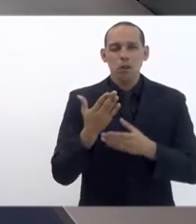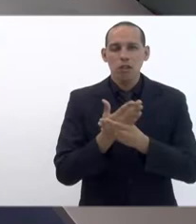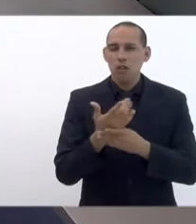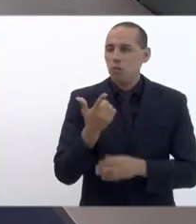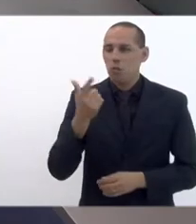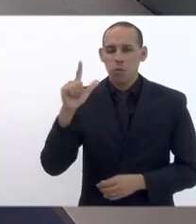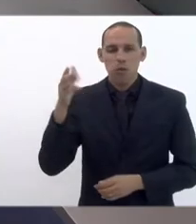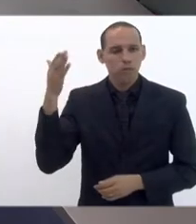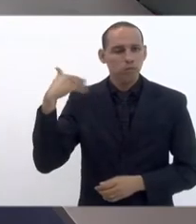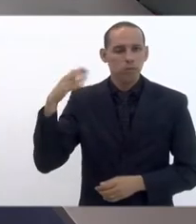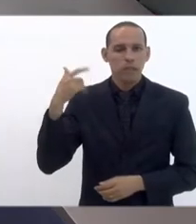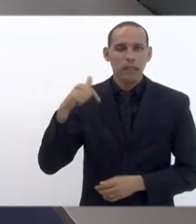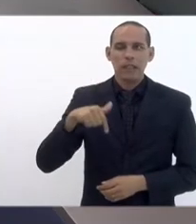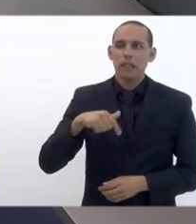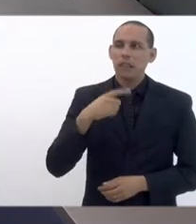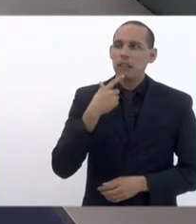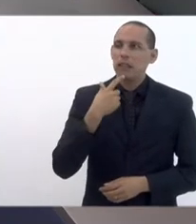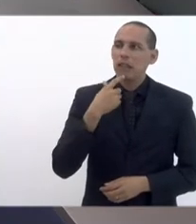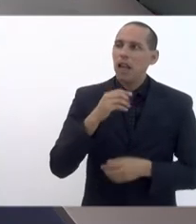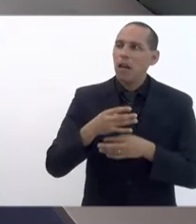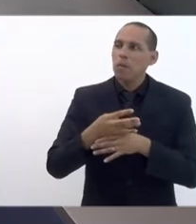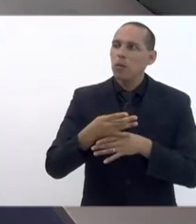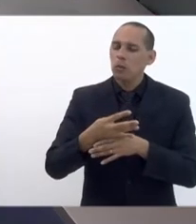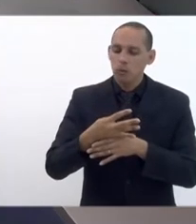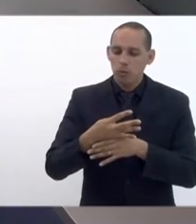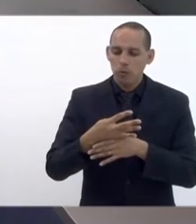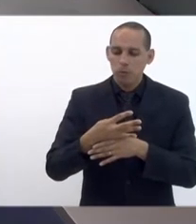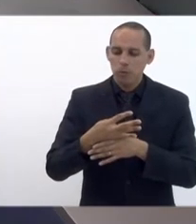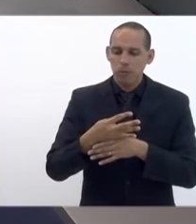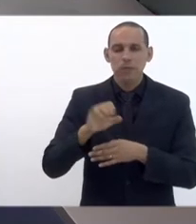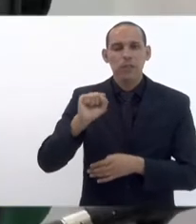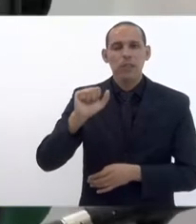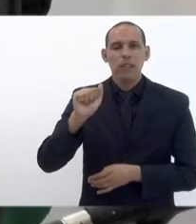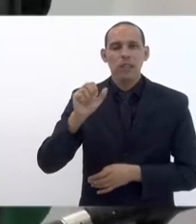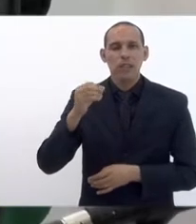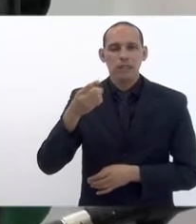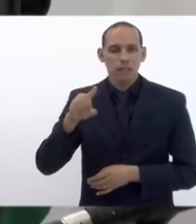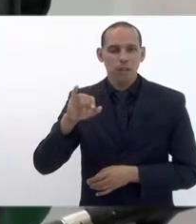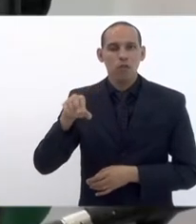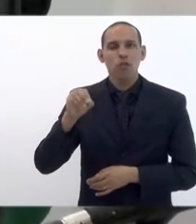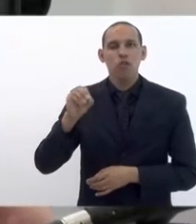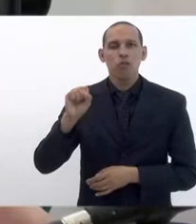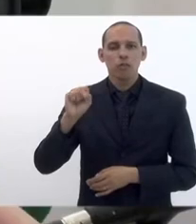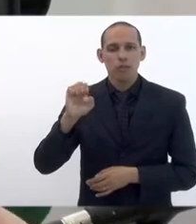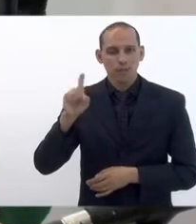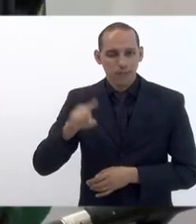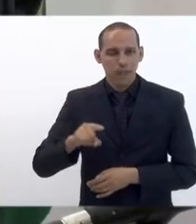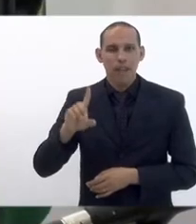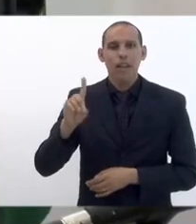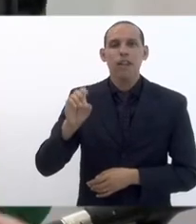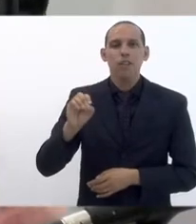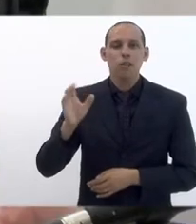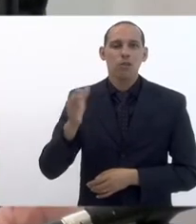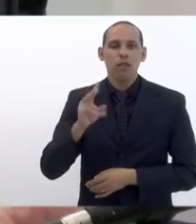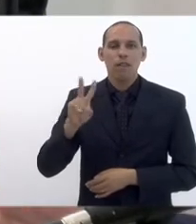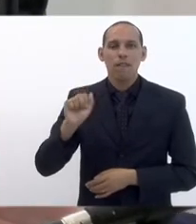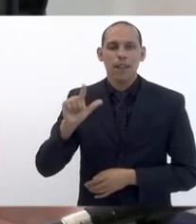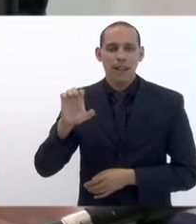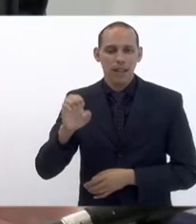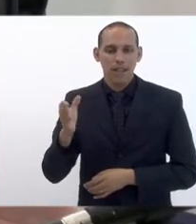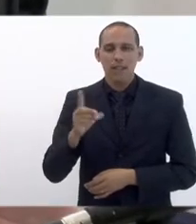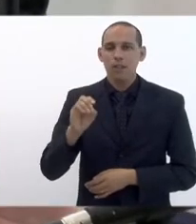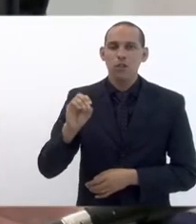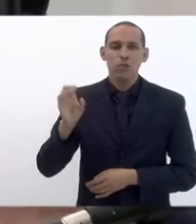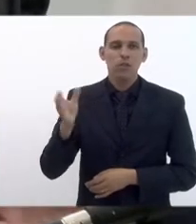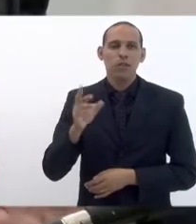salvo engano... O município de São José do Vale também, do Rio Preto também isso. Enfrentou Cantagalo